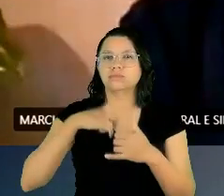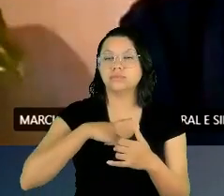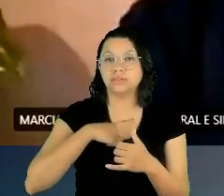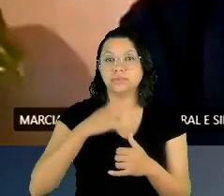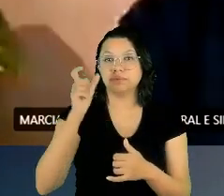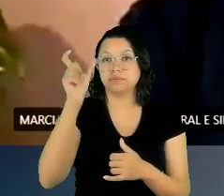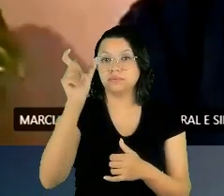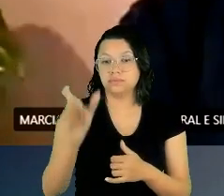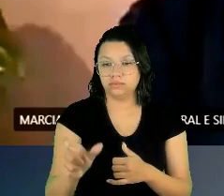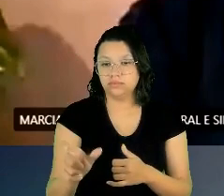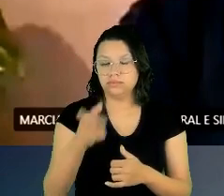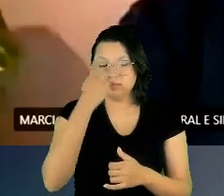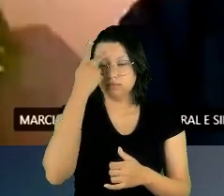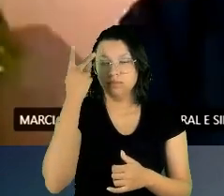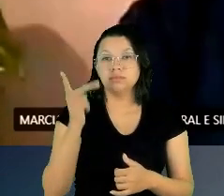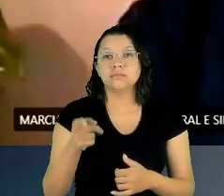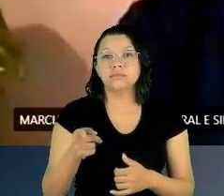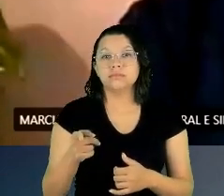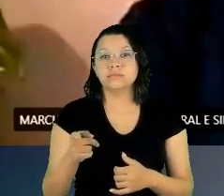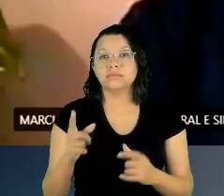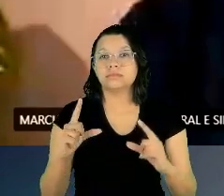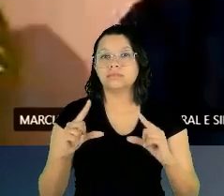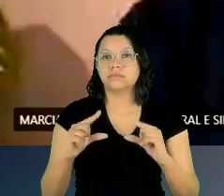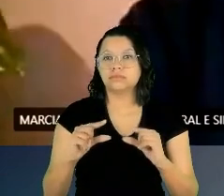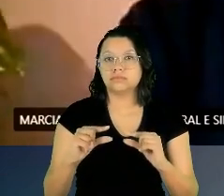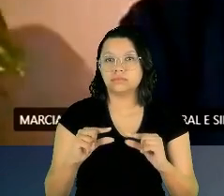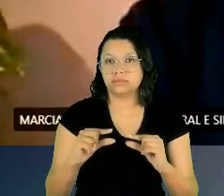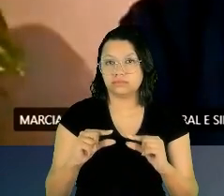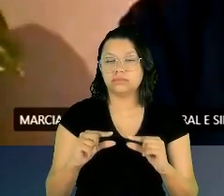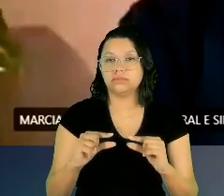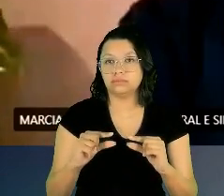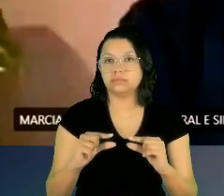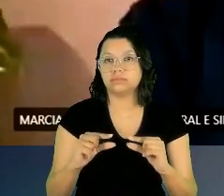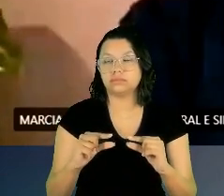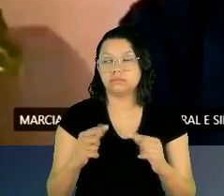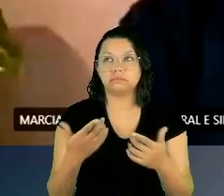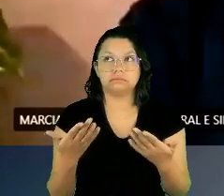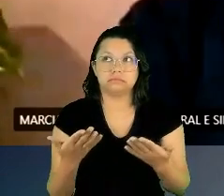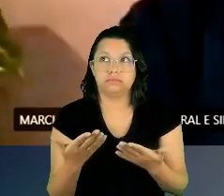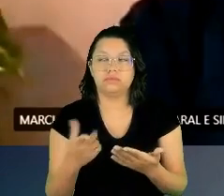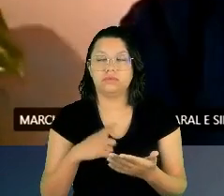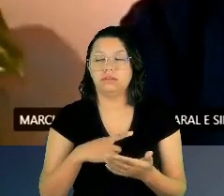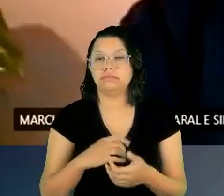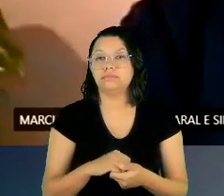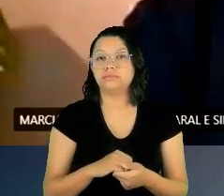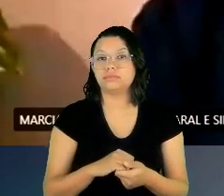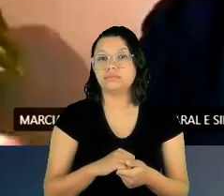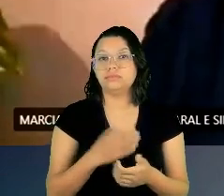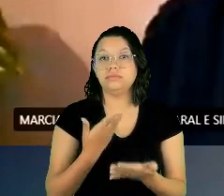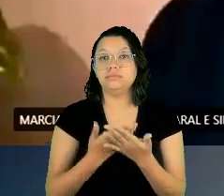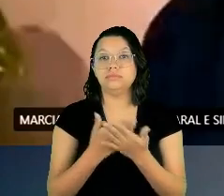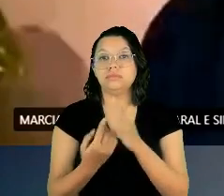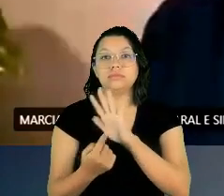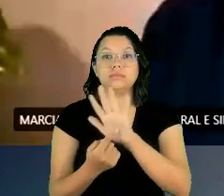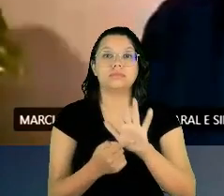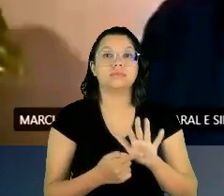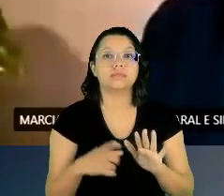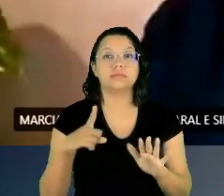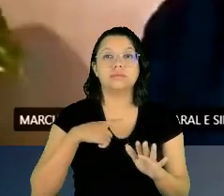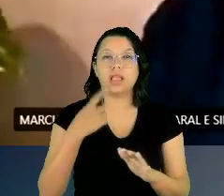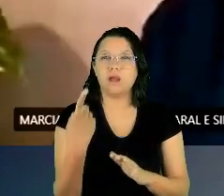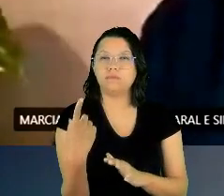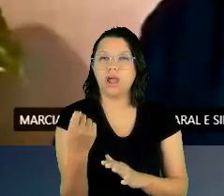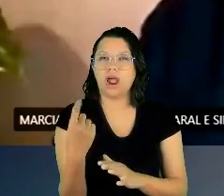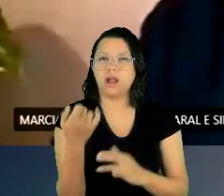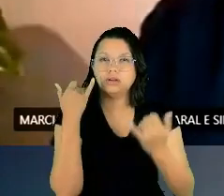menos informação eu tiver sobre a pessoa, menos viés eu vou ter. Porque os estudos mostram que